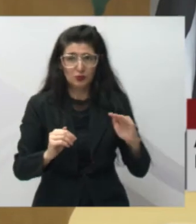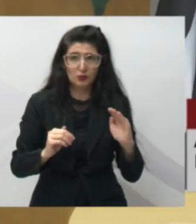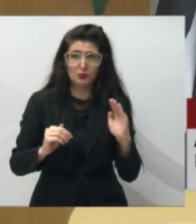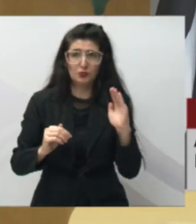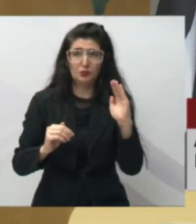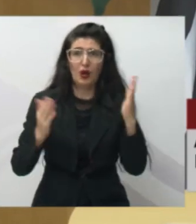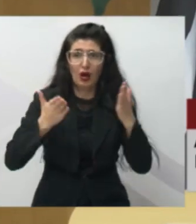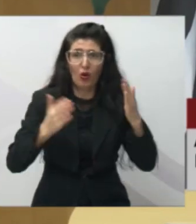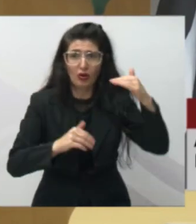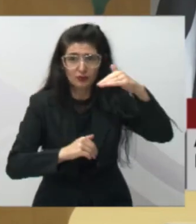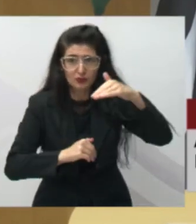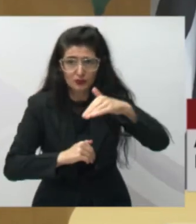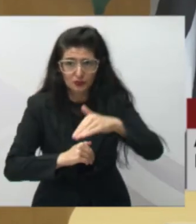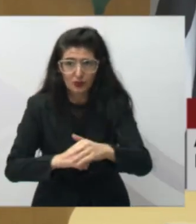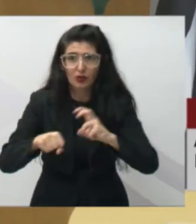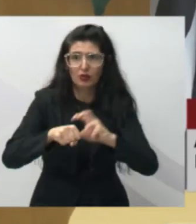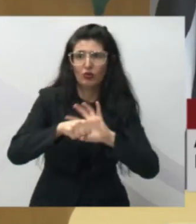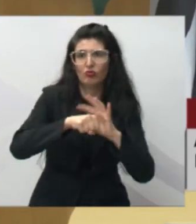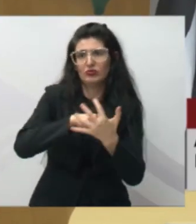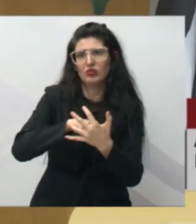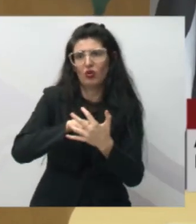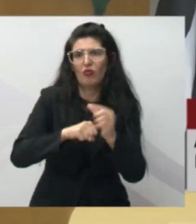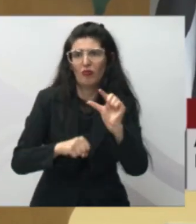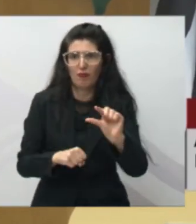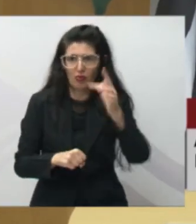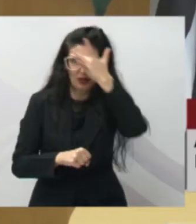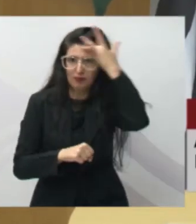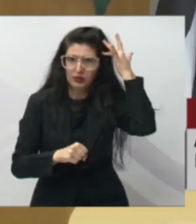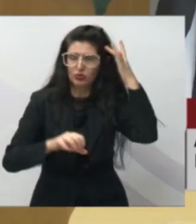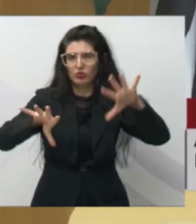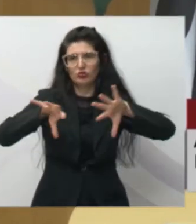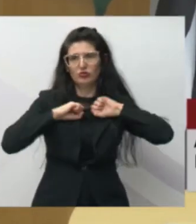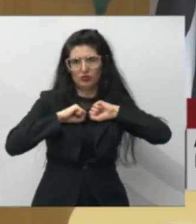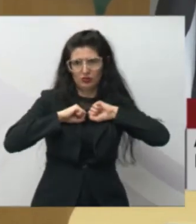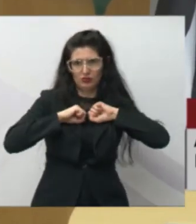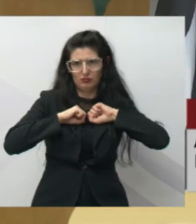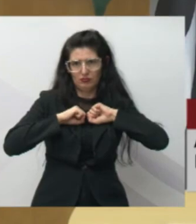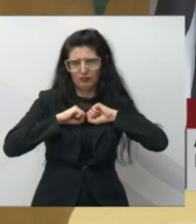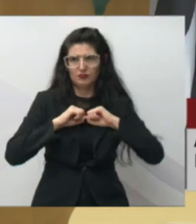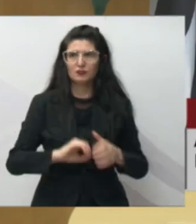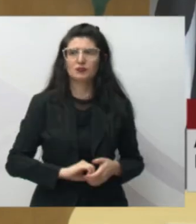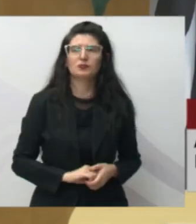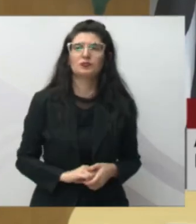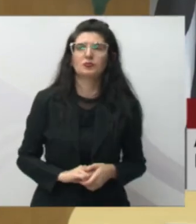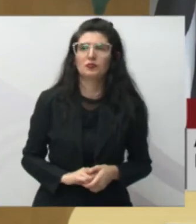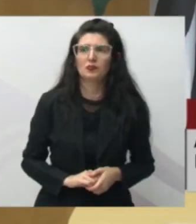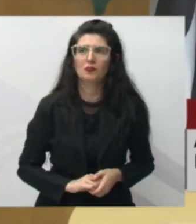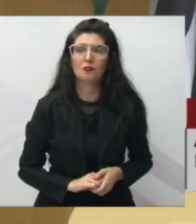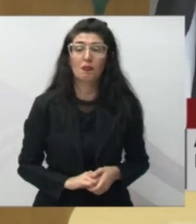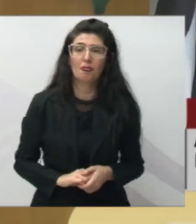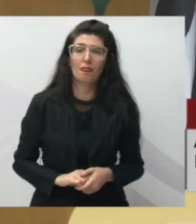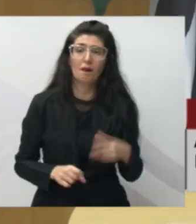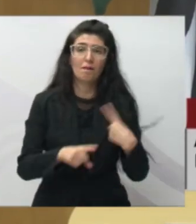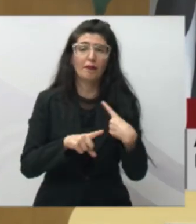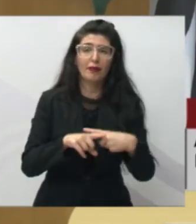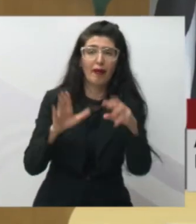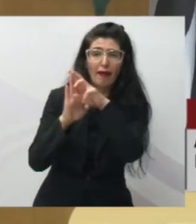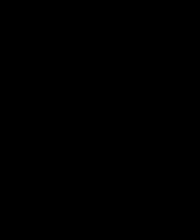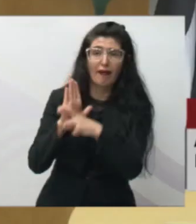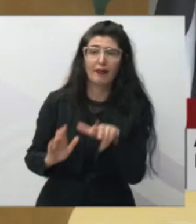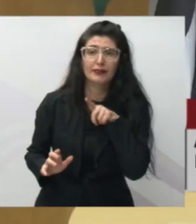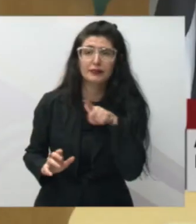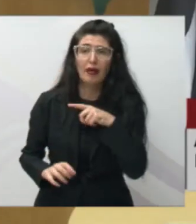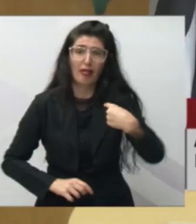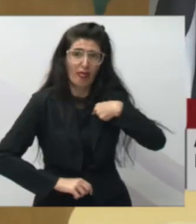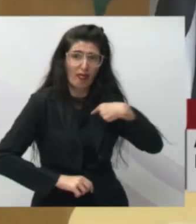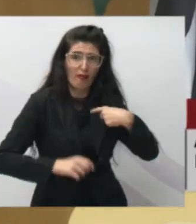hora da nossa cidade, Haroldo, começar a se preparar para o passo seguinte. E não tenho problema aqui em defender, sou médico, estou em todos os